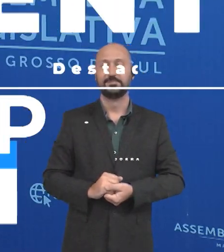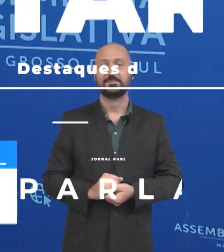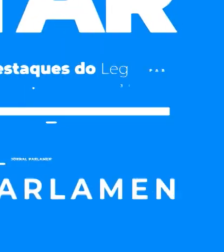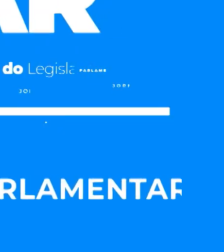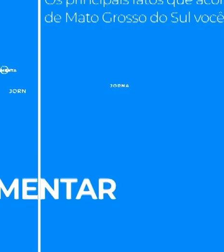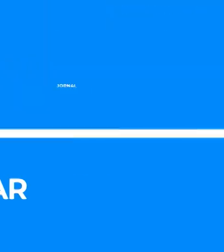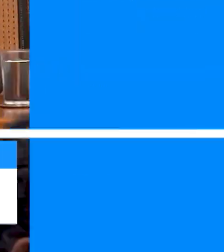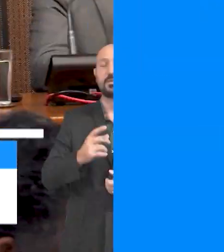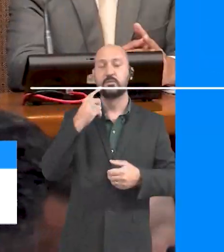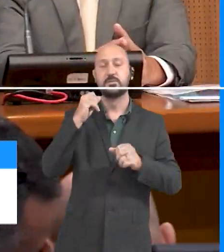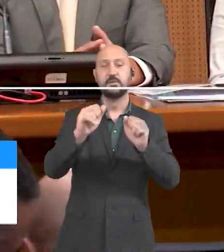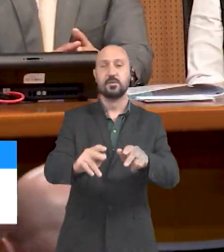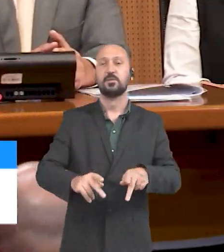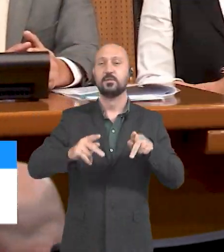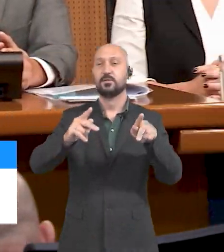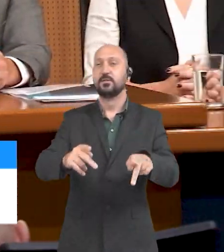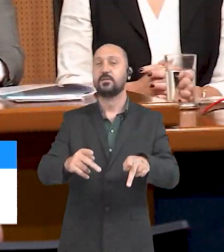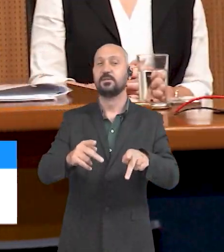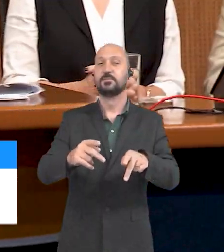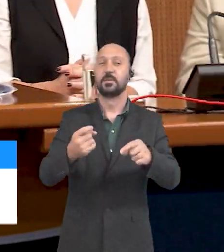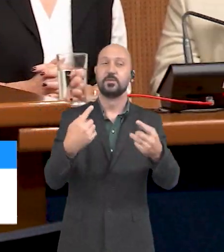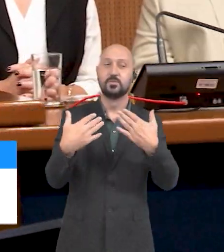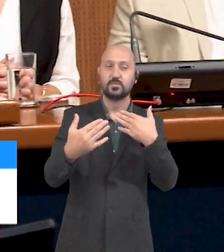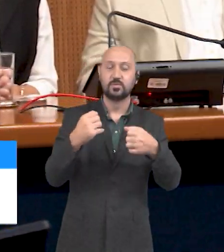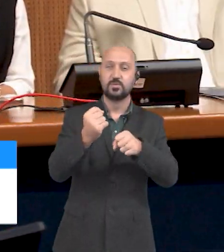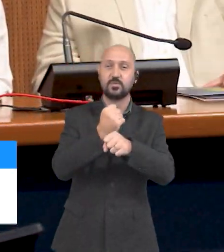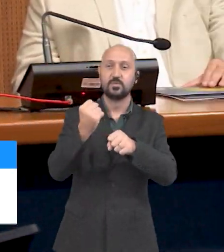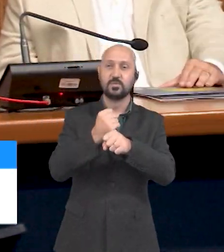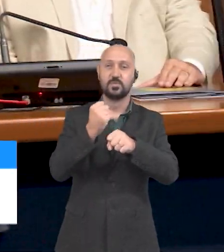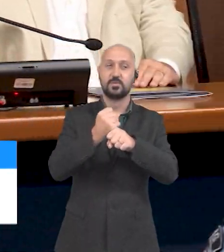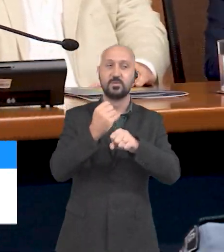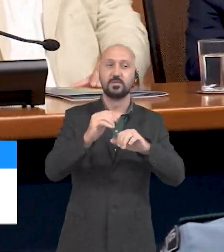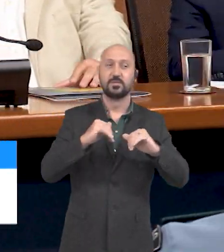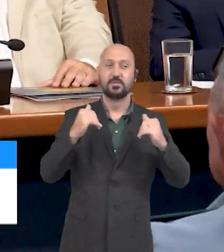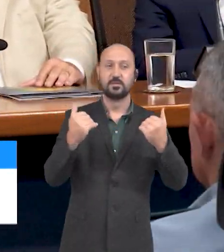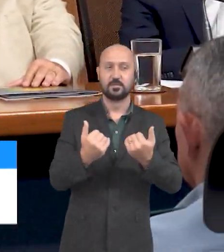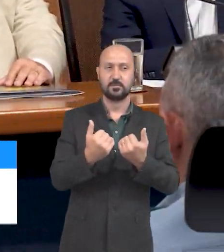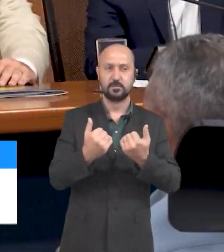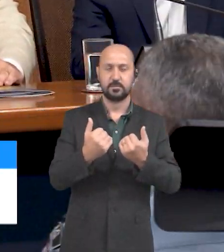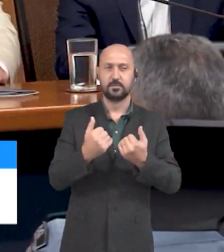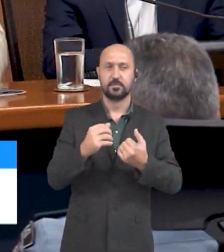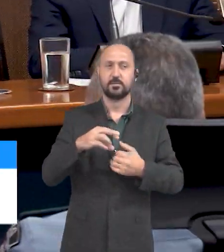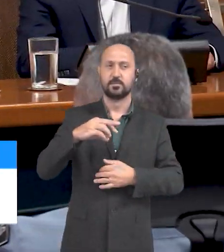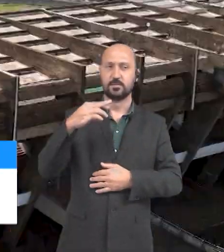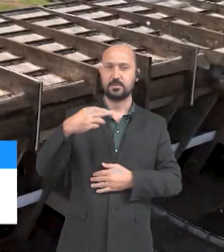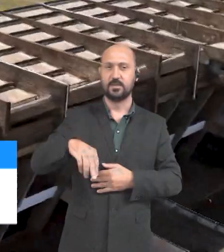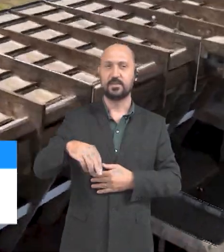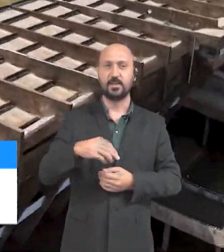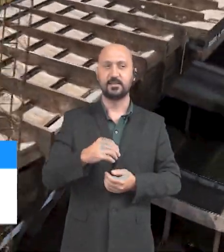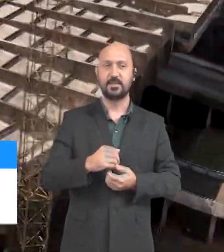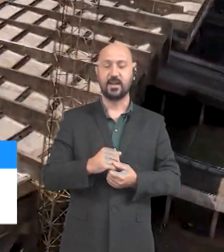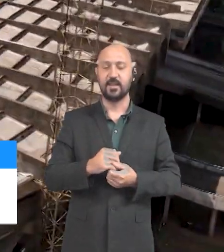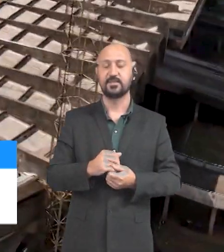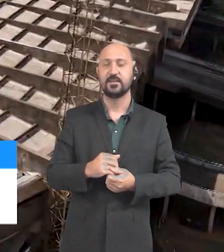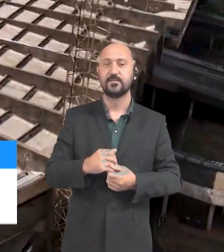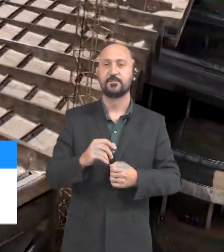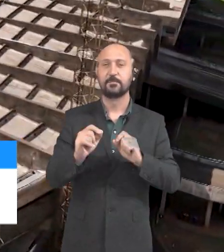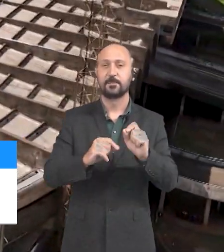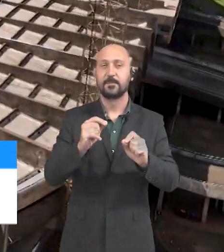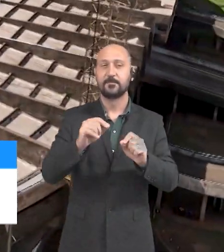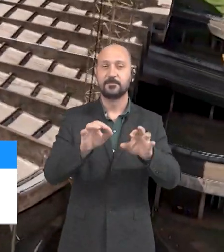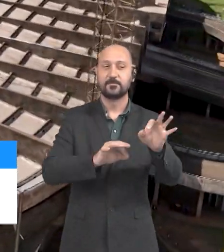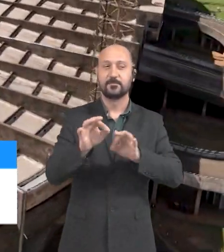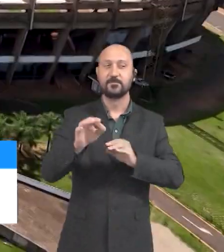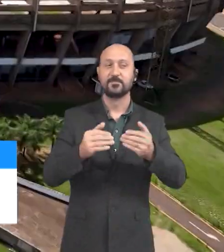mundo. Audiência pública para discutir as obras, reforma e transferência do Estádio Morenão ao governo do estado